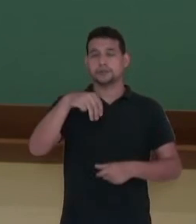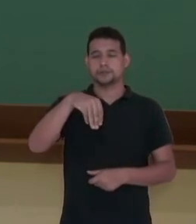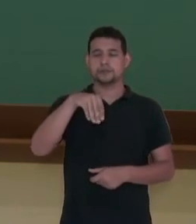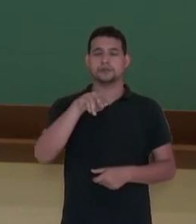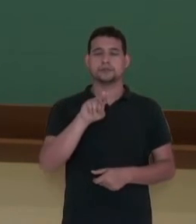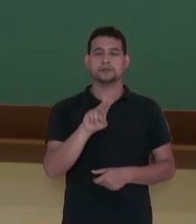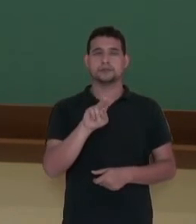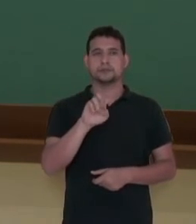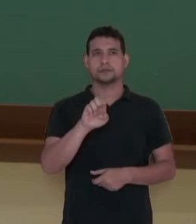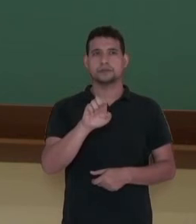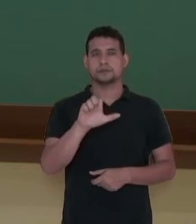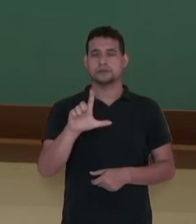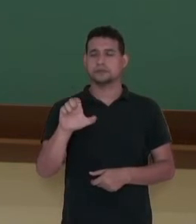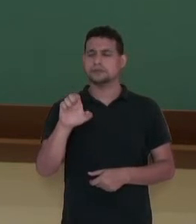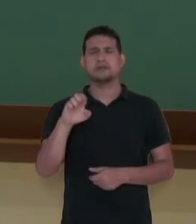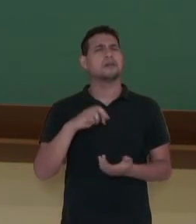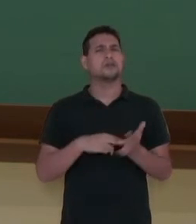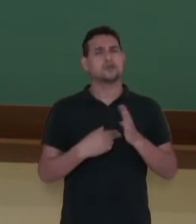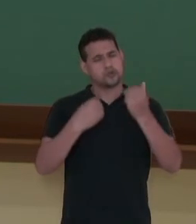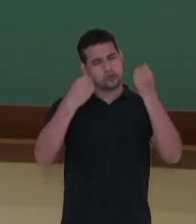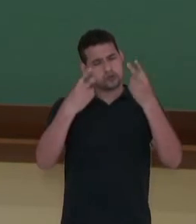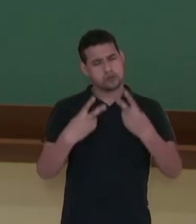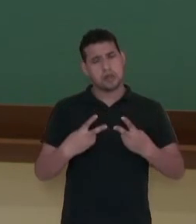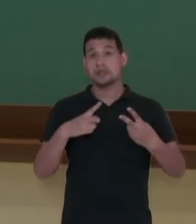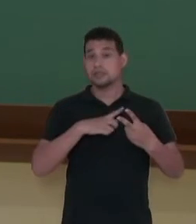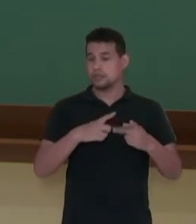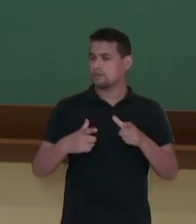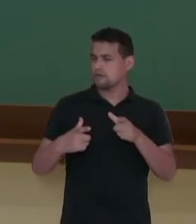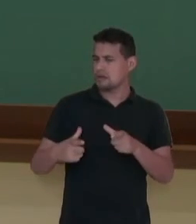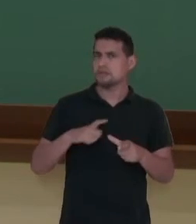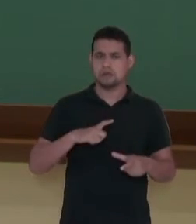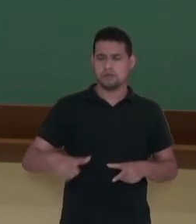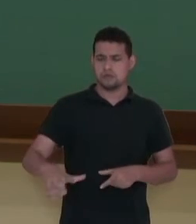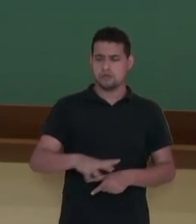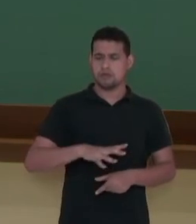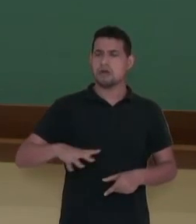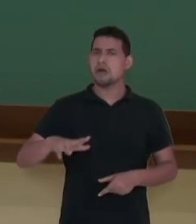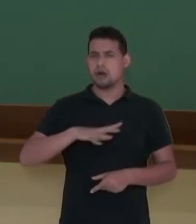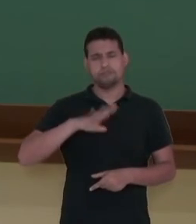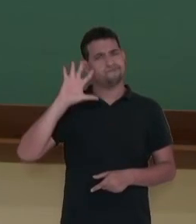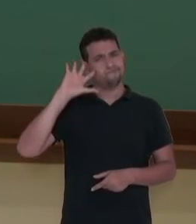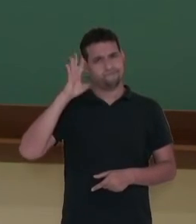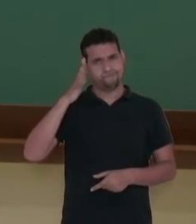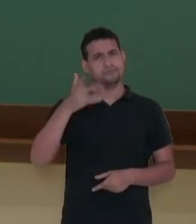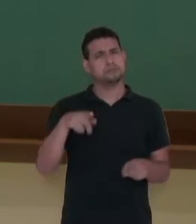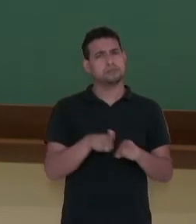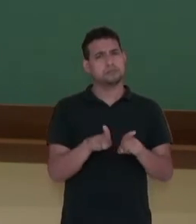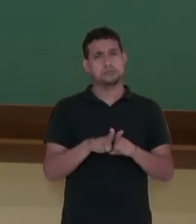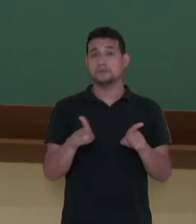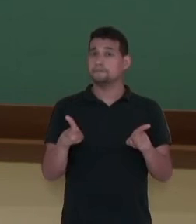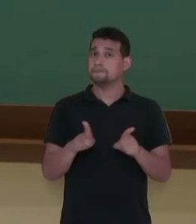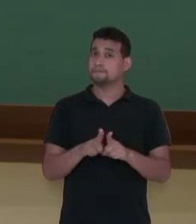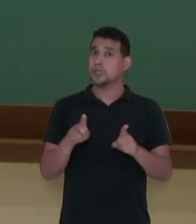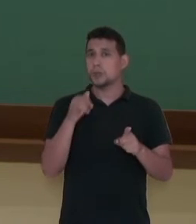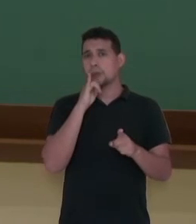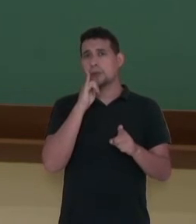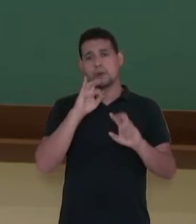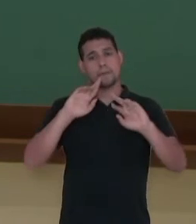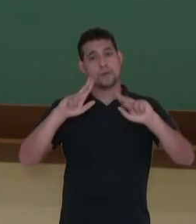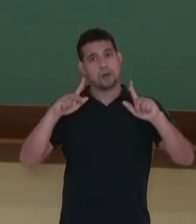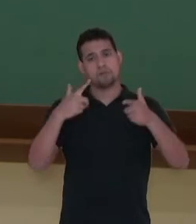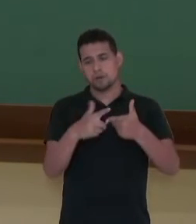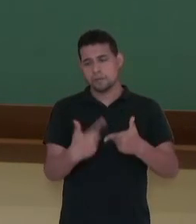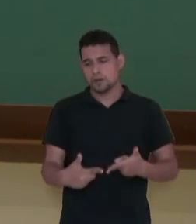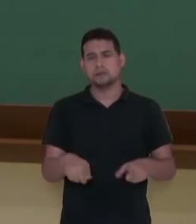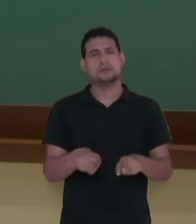narrativa, ela vai ter, né, um local, um espaço onde acontecem os hechos,